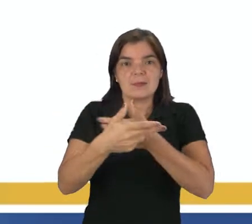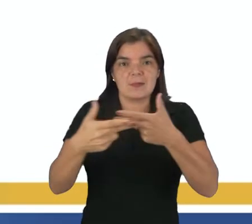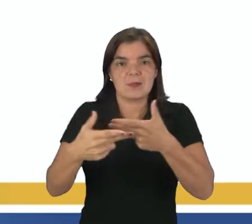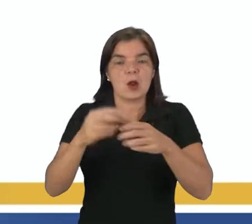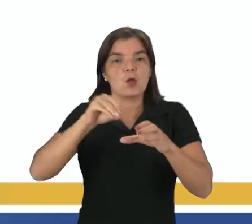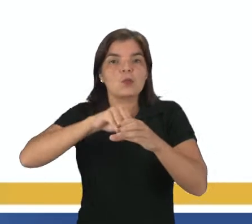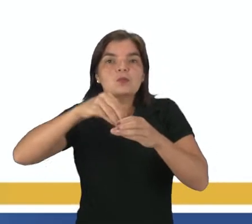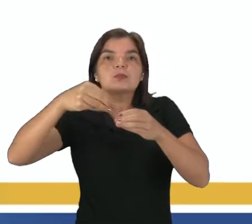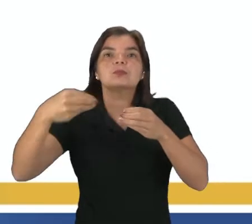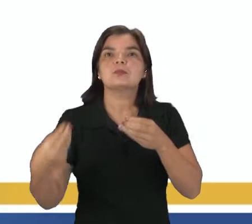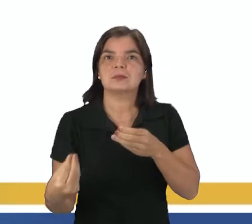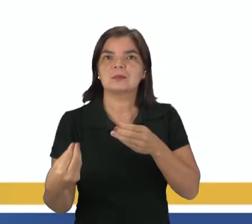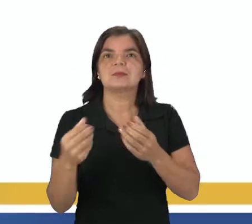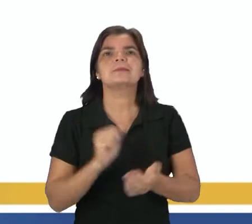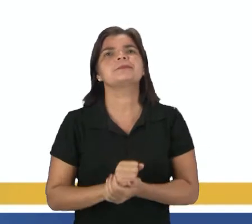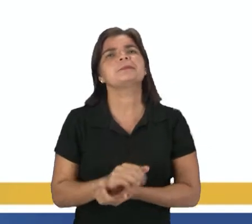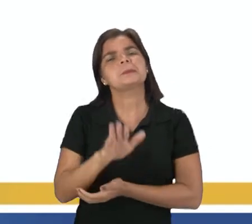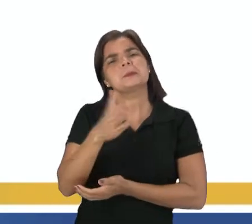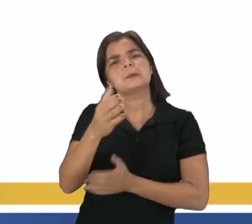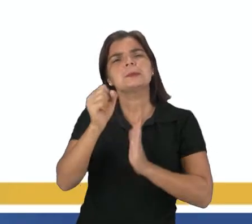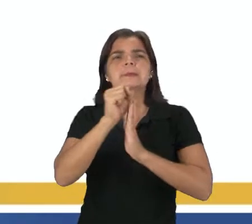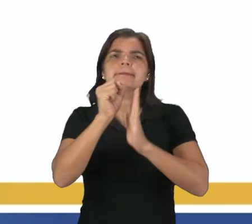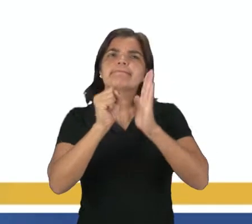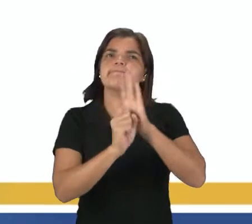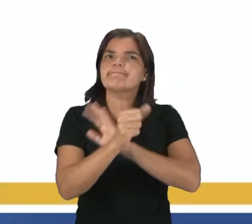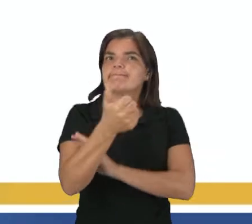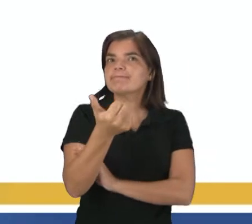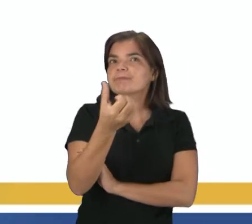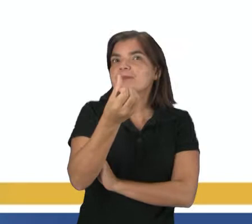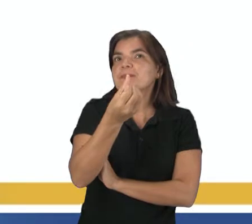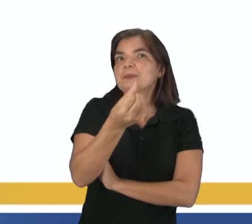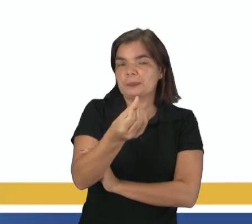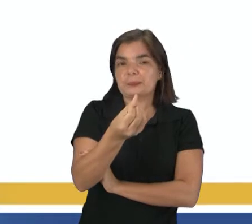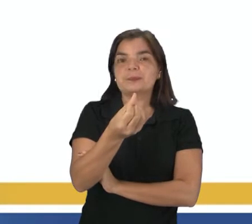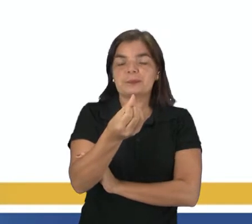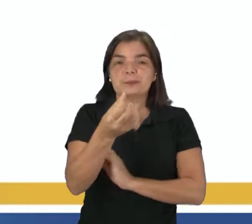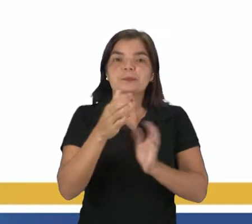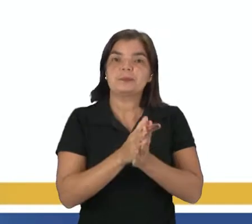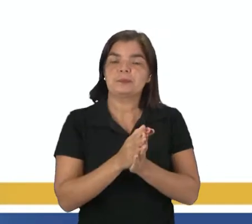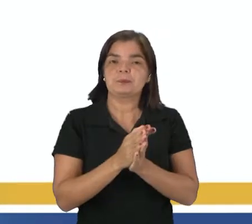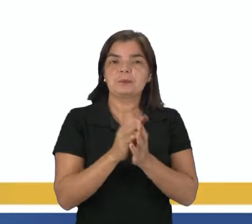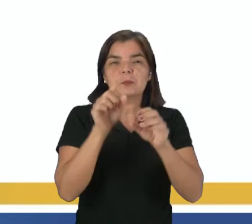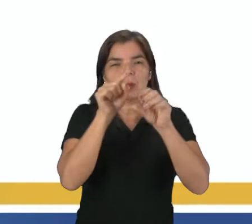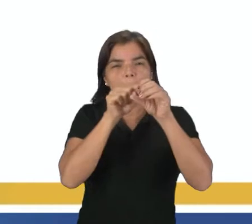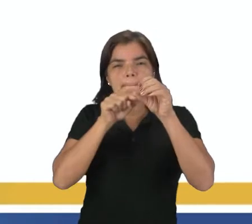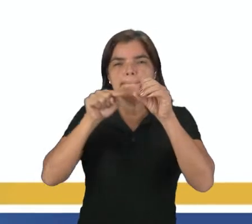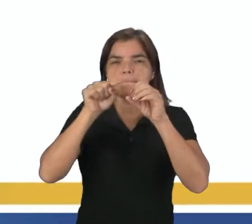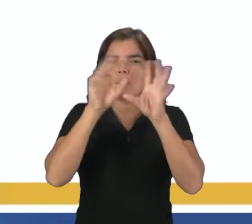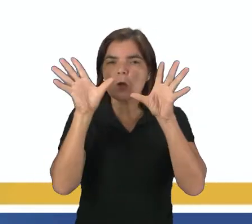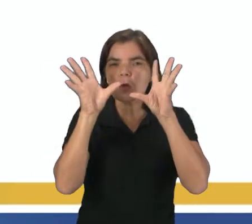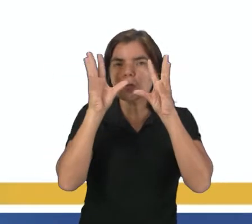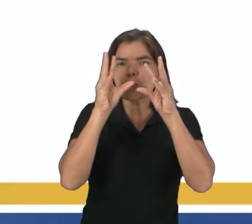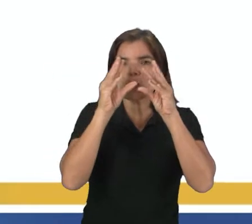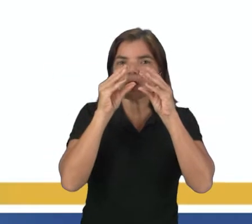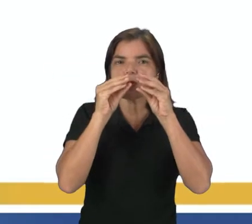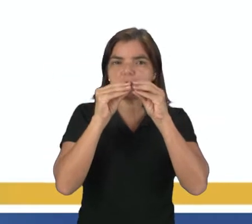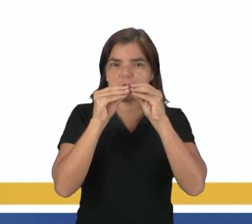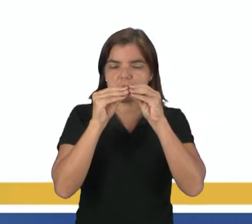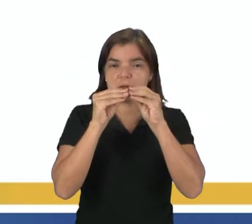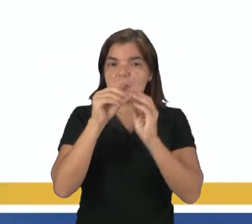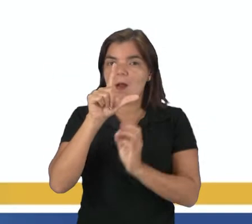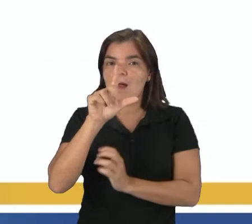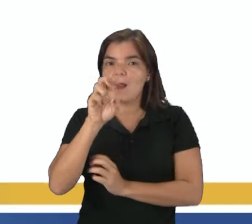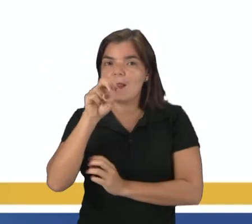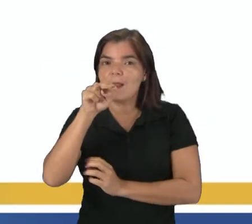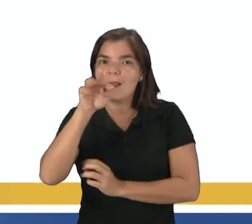lado de fora. Por volta do século XVI, os buracos da câmera escura foram acoplados a